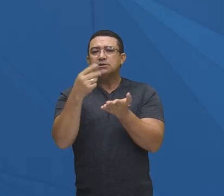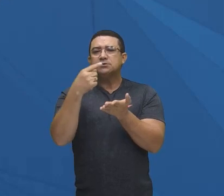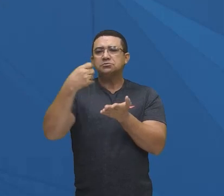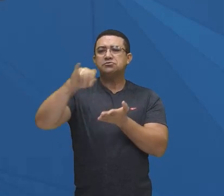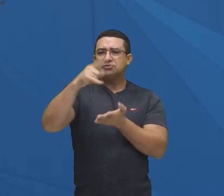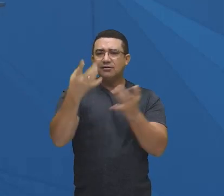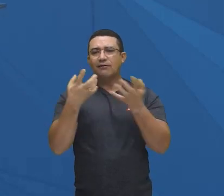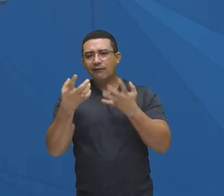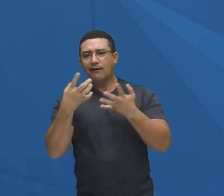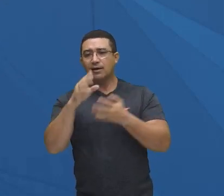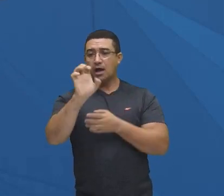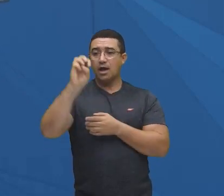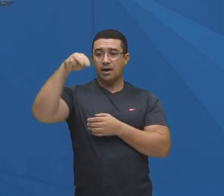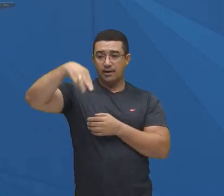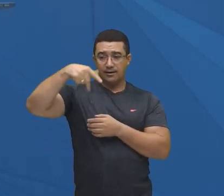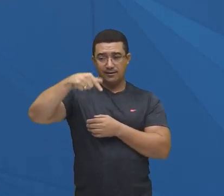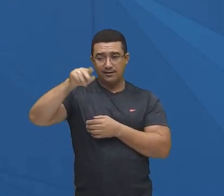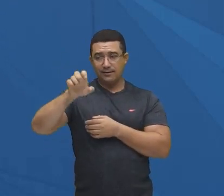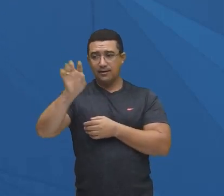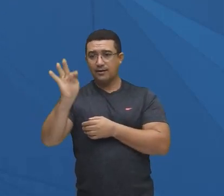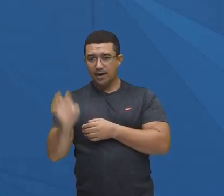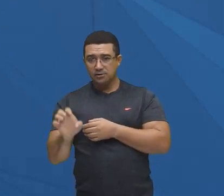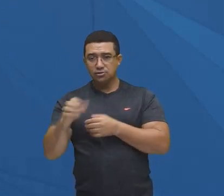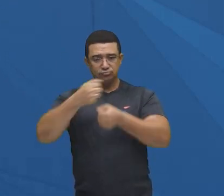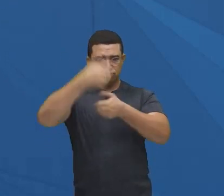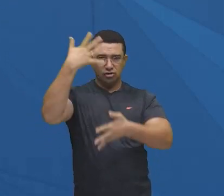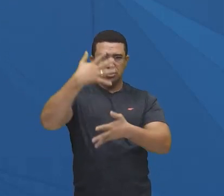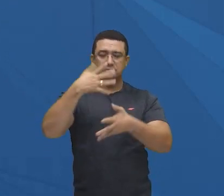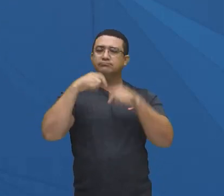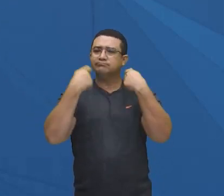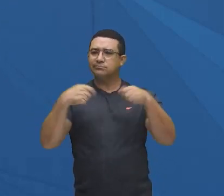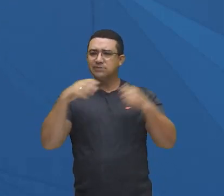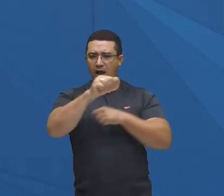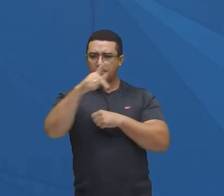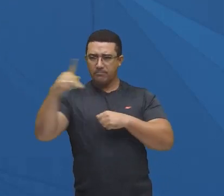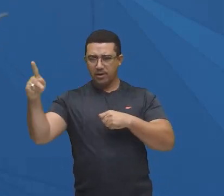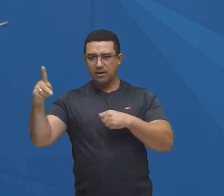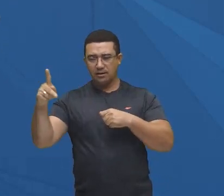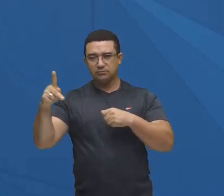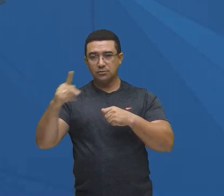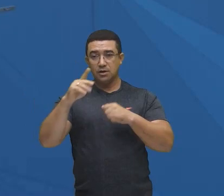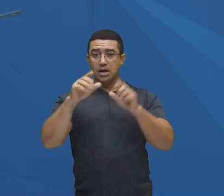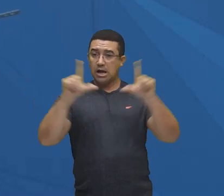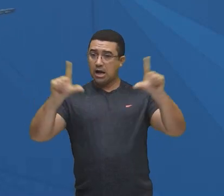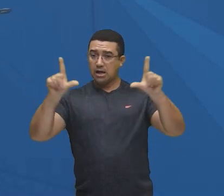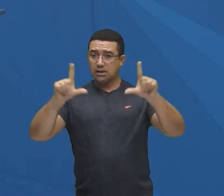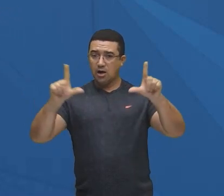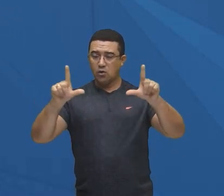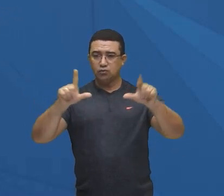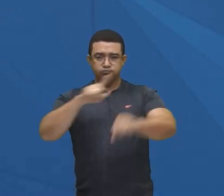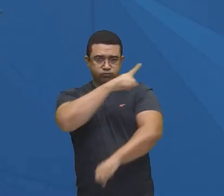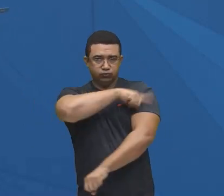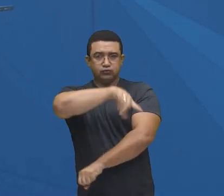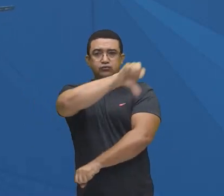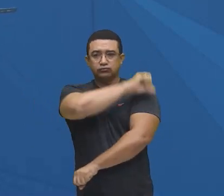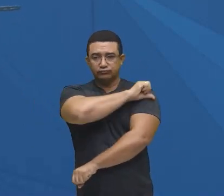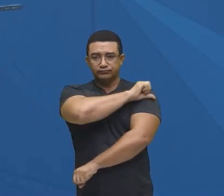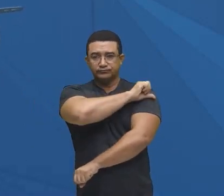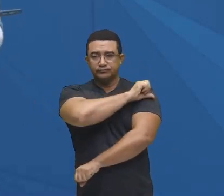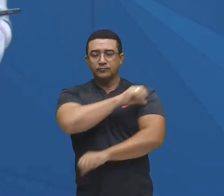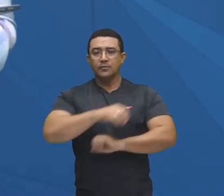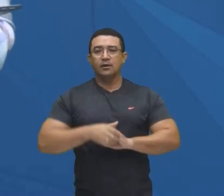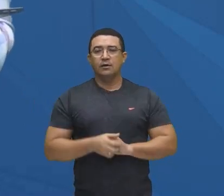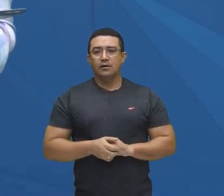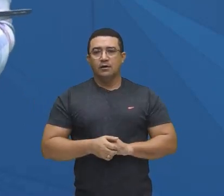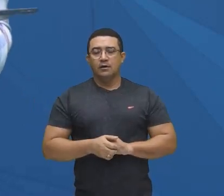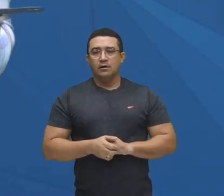vocês precisam acessar o canal do Ensino Fundamental. Então vamos lá, gente, para o conceito, né? O que de fato a gente pode